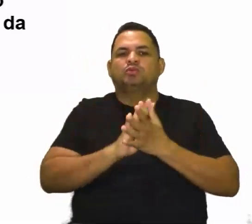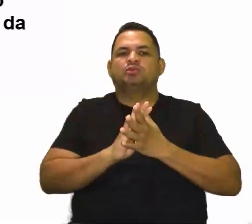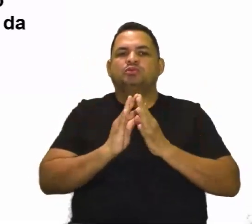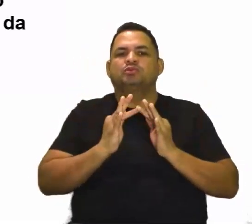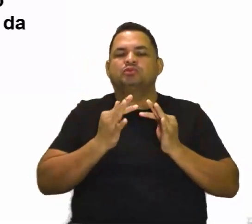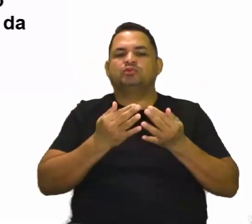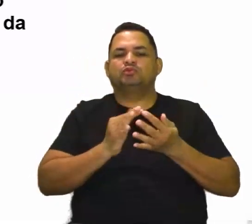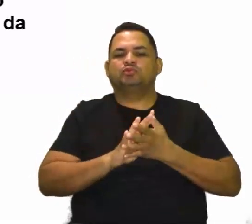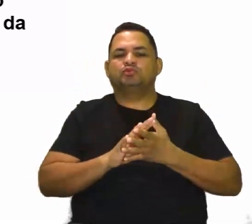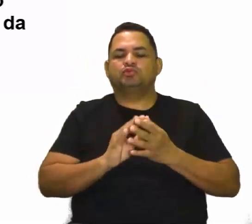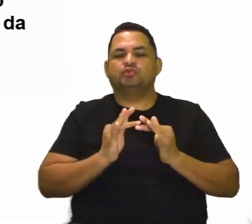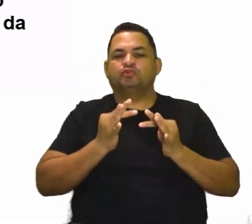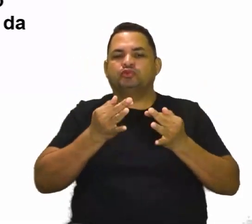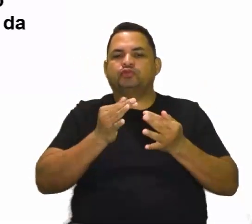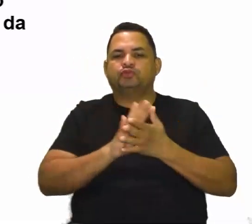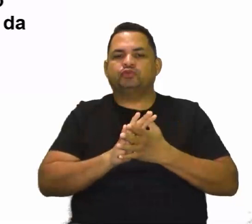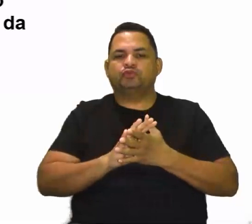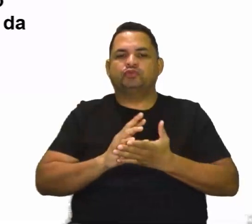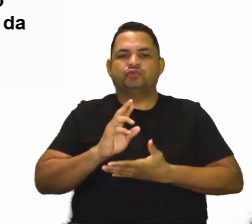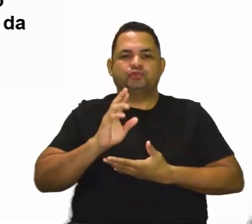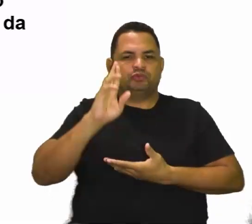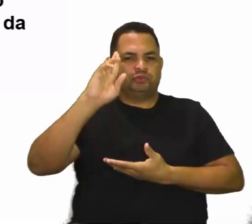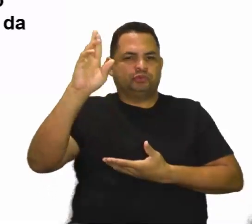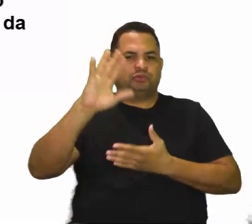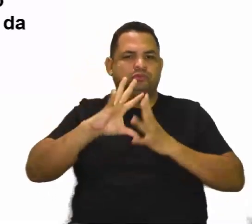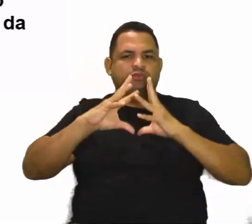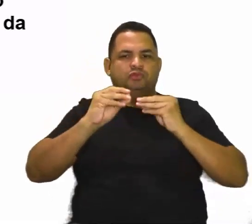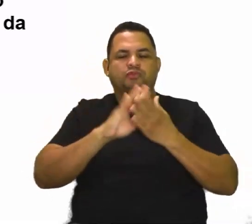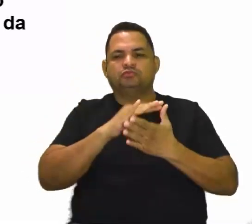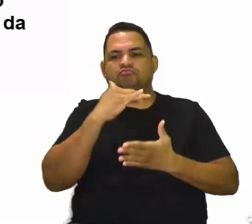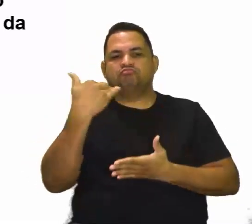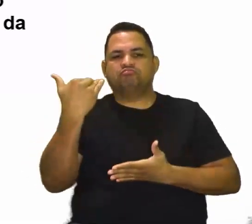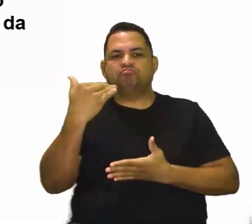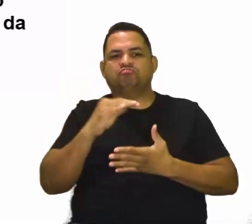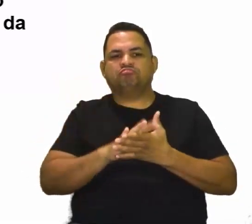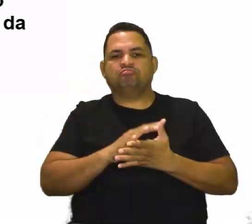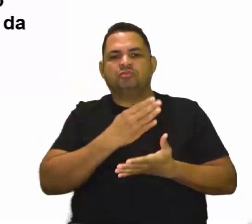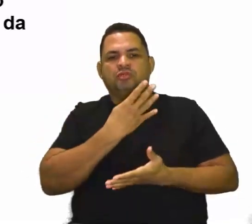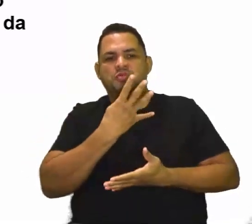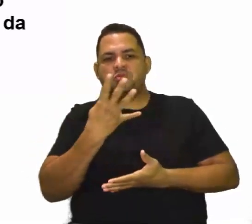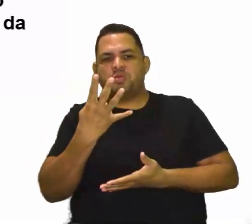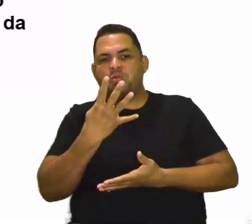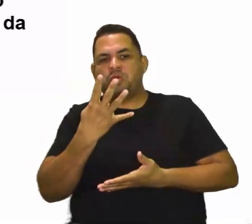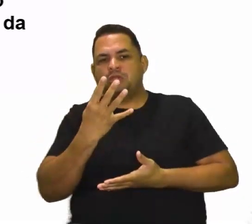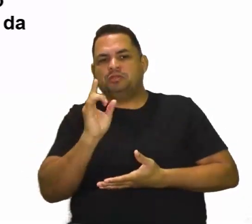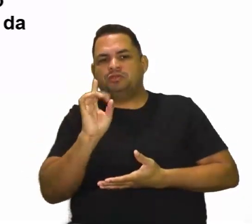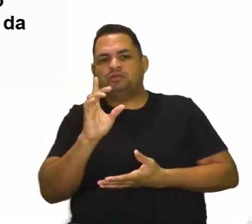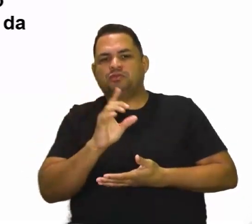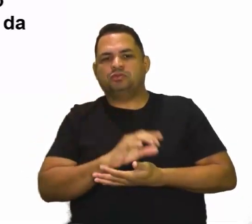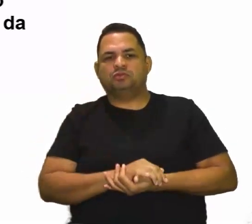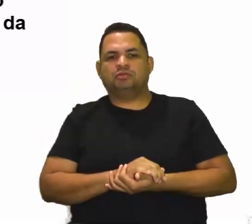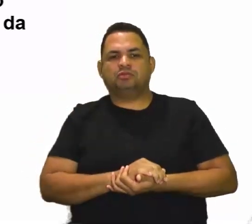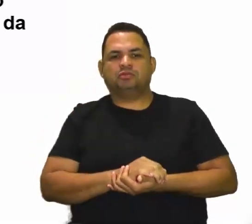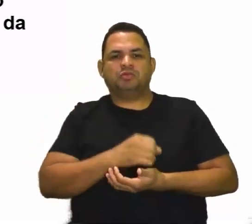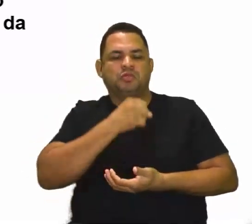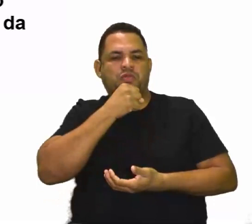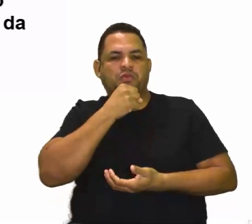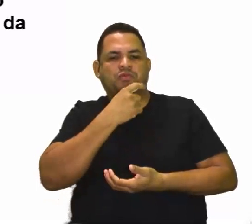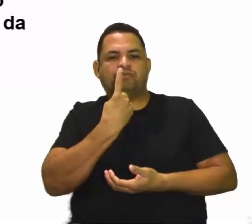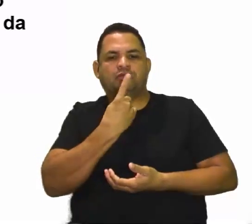últimos defensores, que todos morreram. Eram 4 apenas. Um